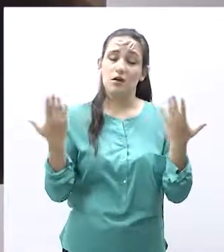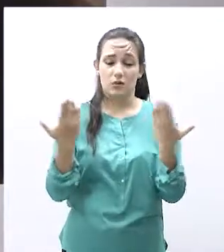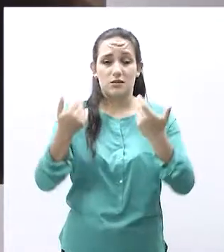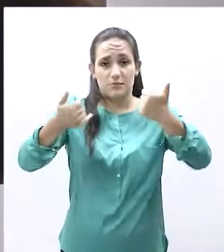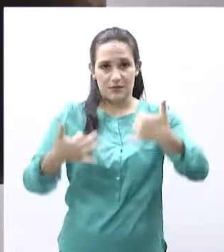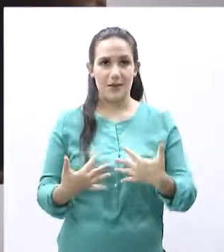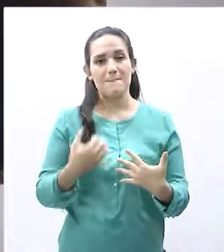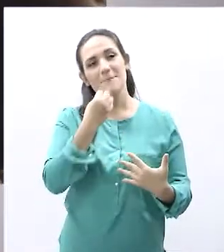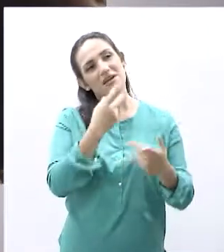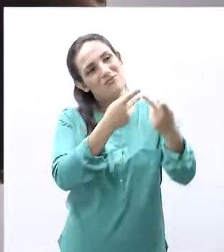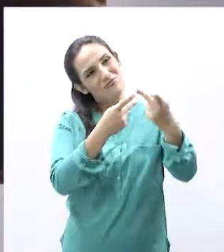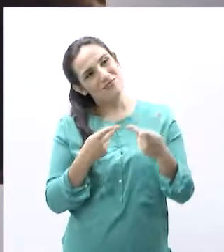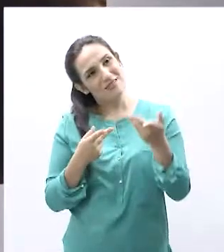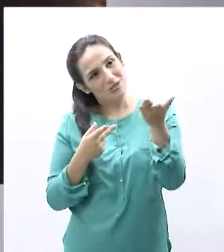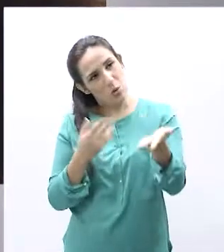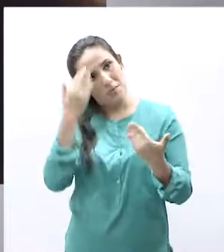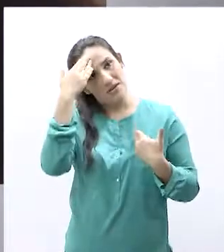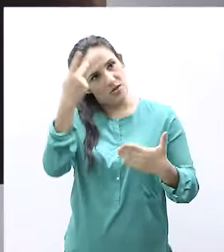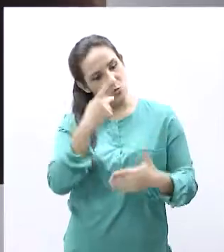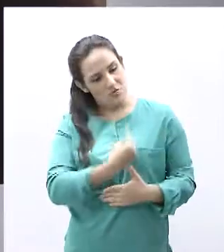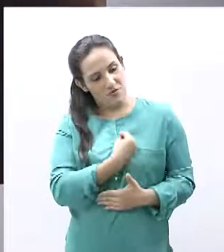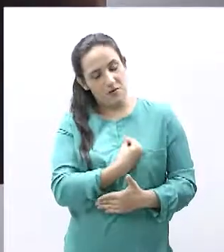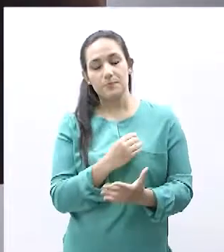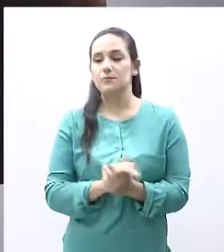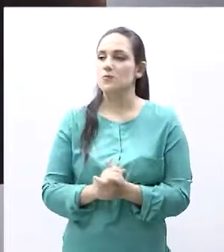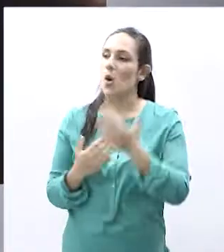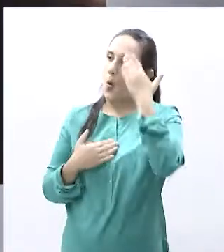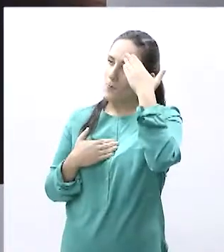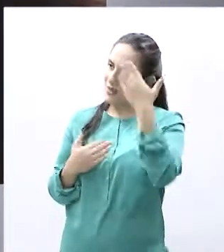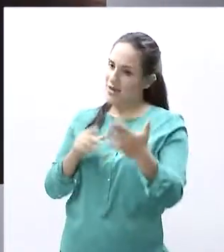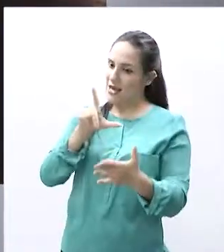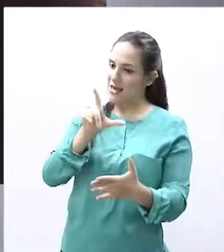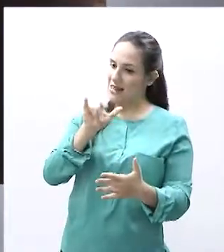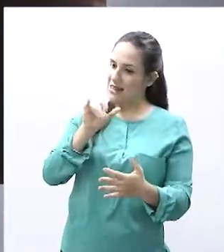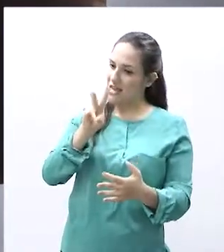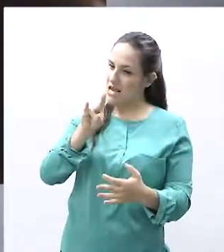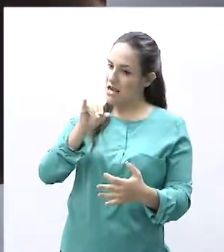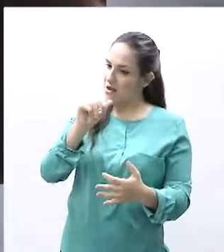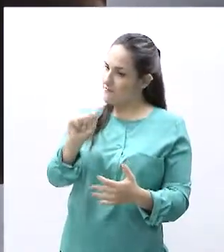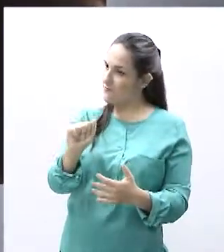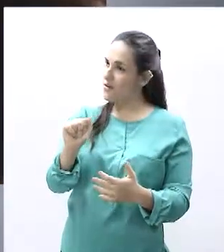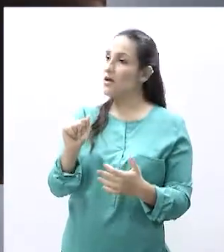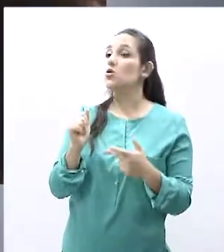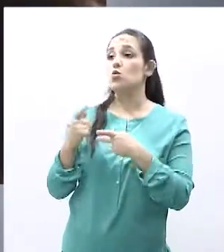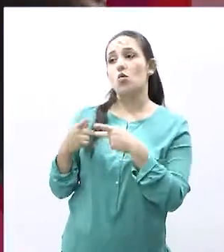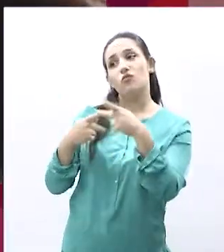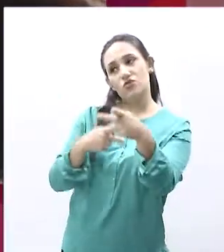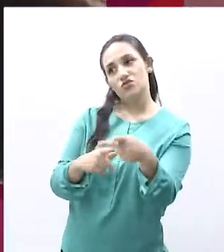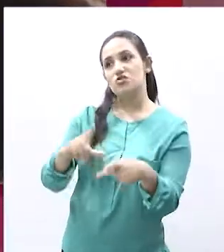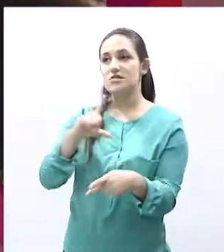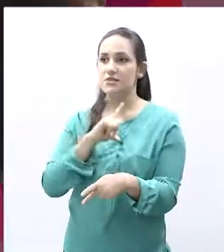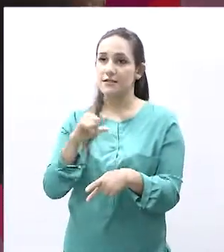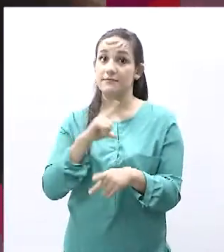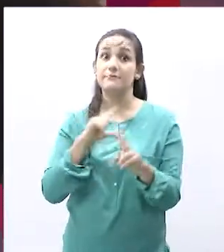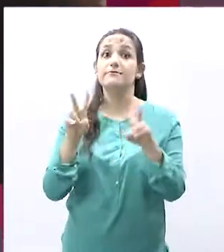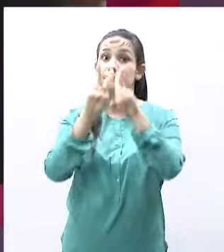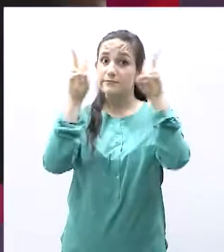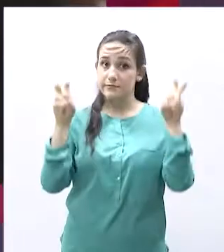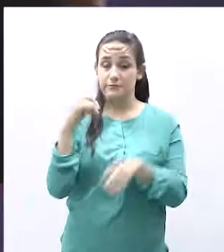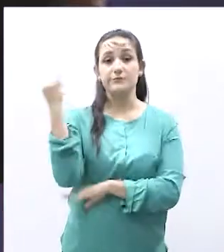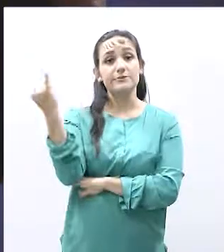obrigada pela sua participação. Obrigada, Lívia, obrigada pelo convite, para a gente falar de um assunto